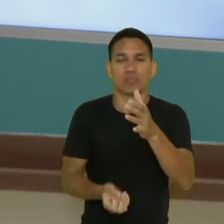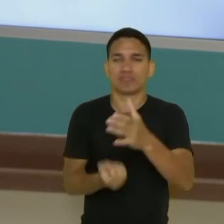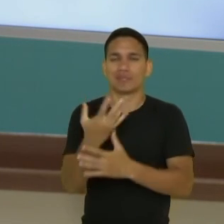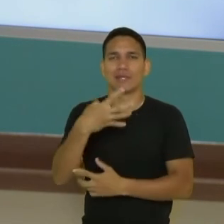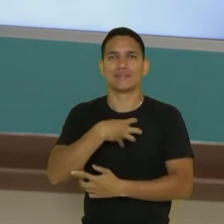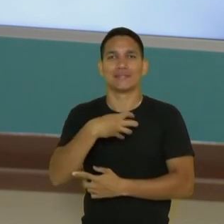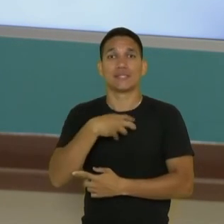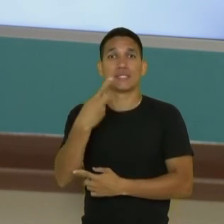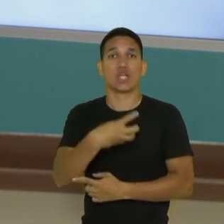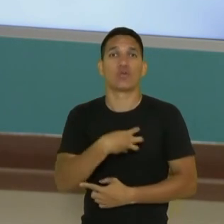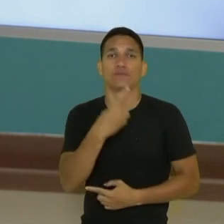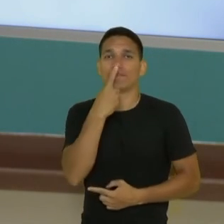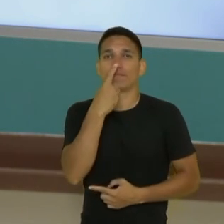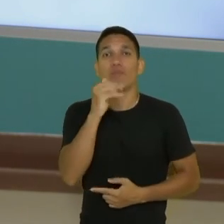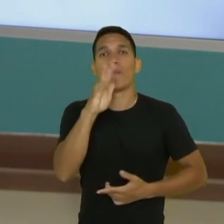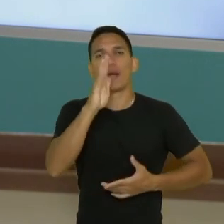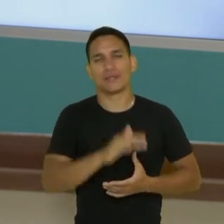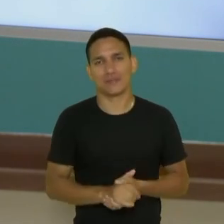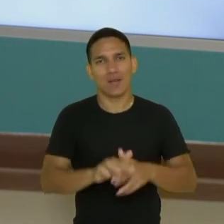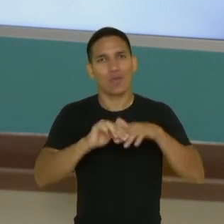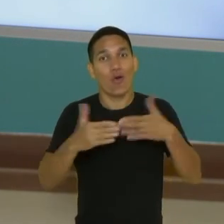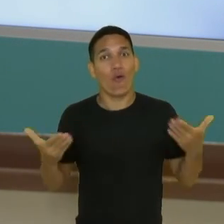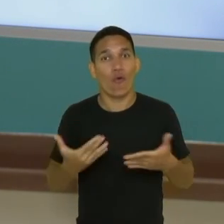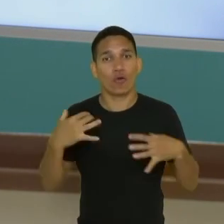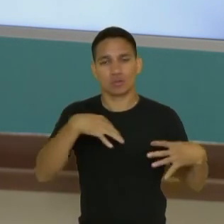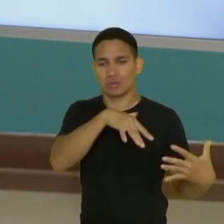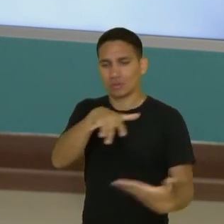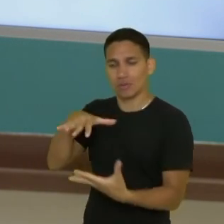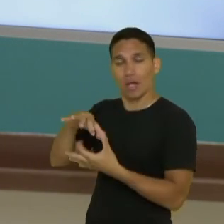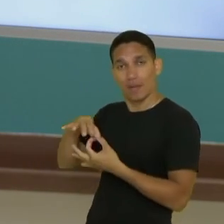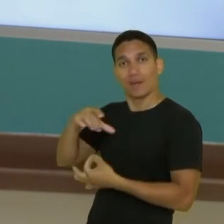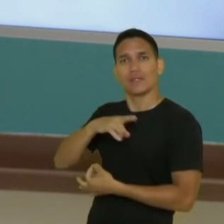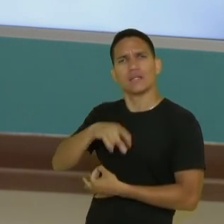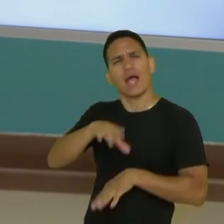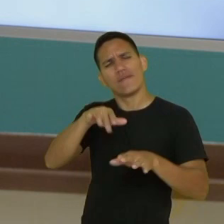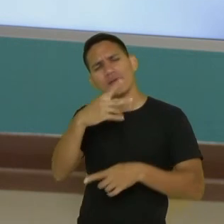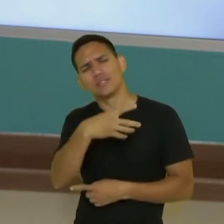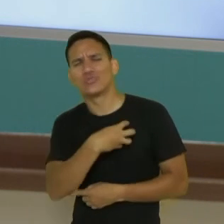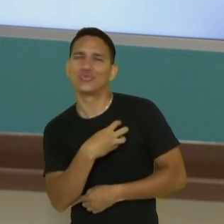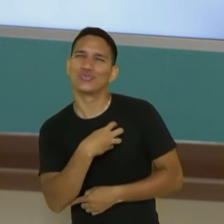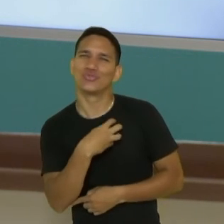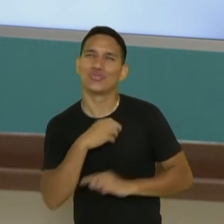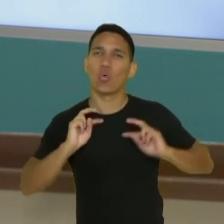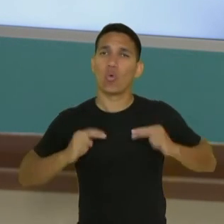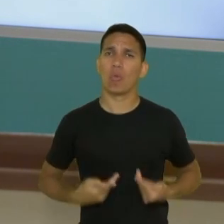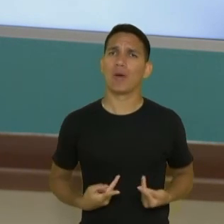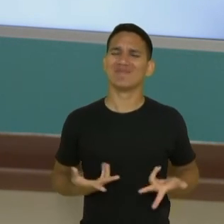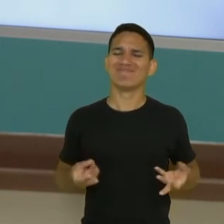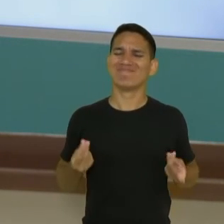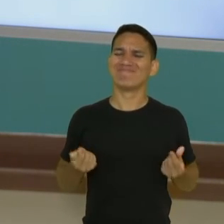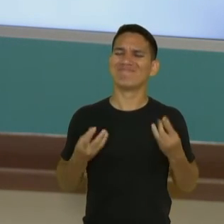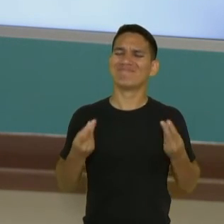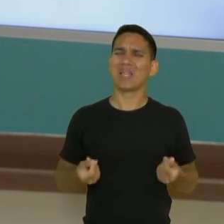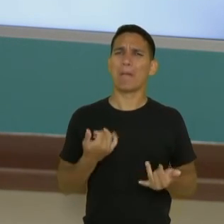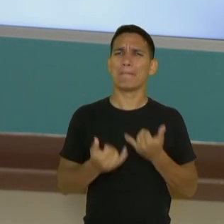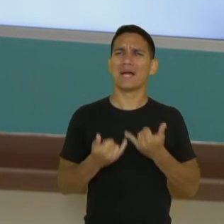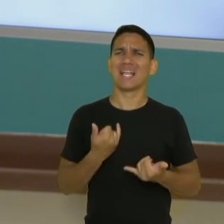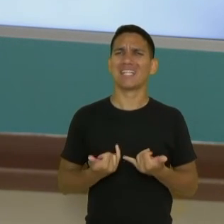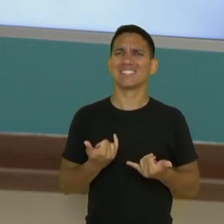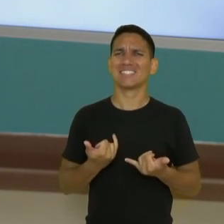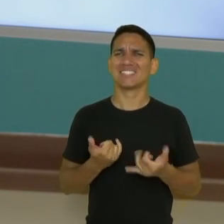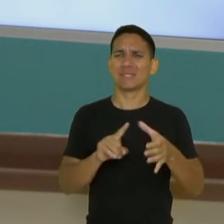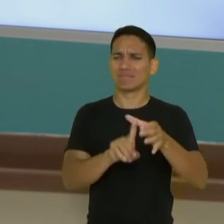mundo global, às vezes, você, enquanto ser humano, você tem uma perspectiva de mundo que nem sempre te pertence em